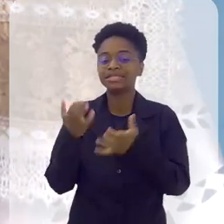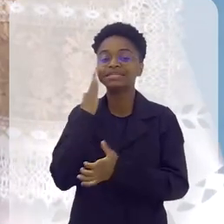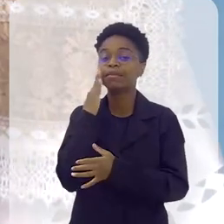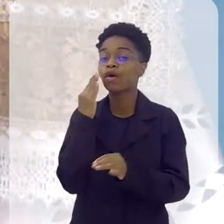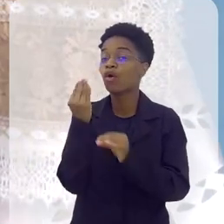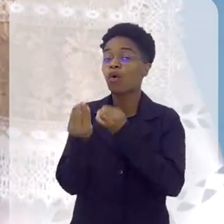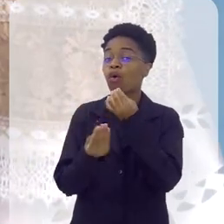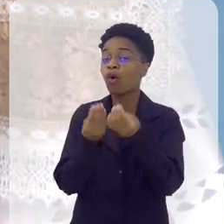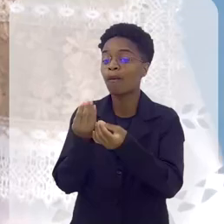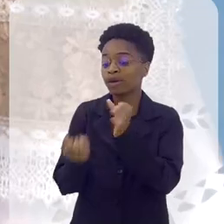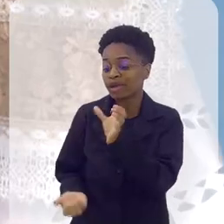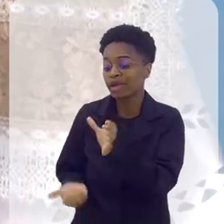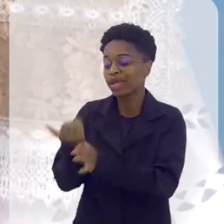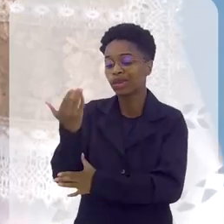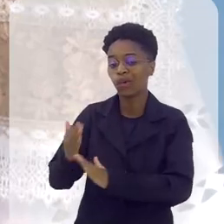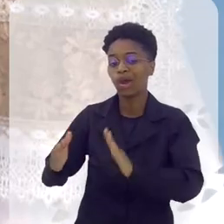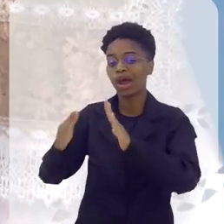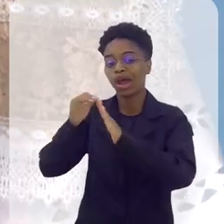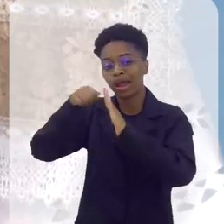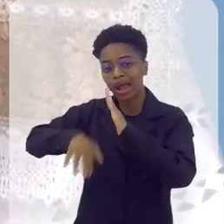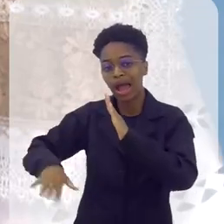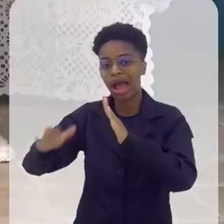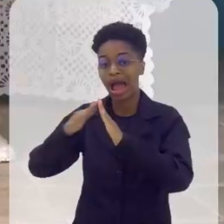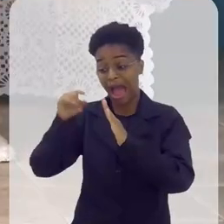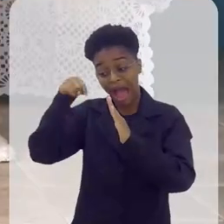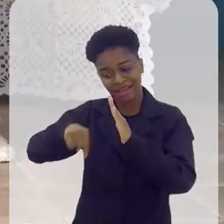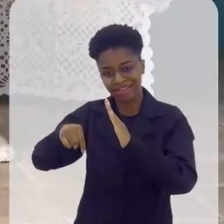para saber como é que foi a fundação desse